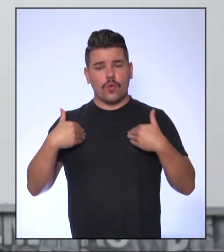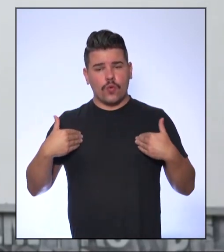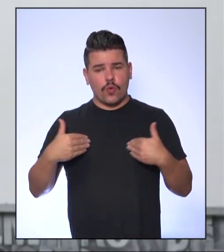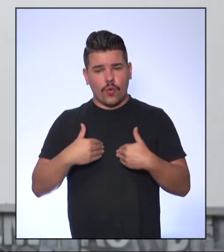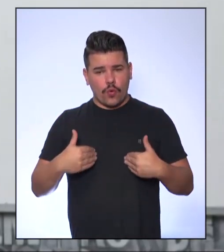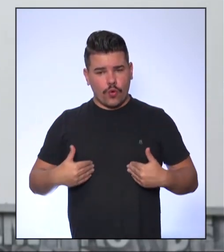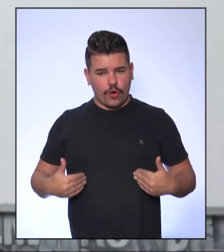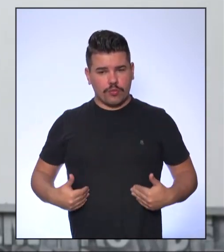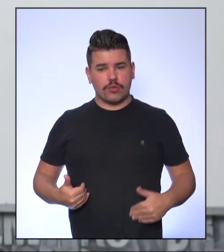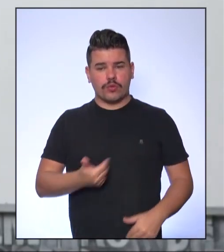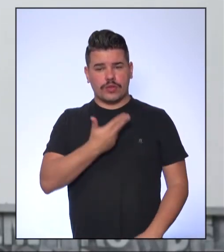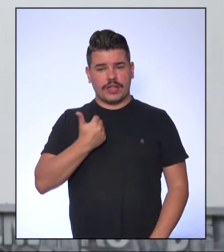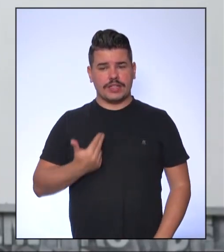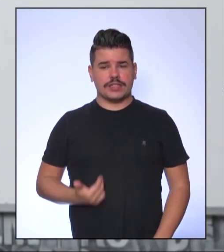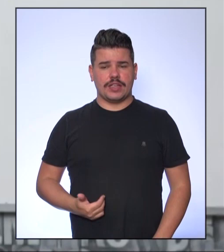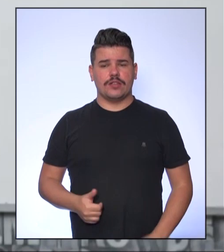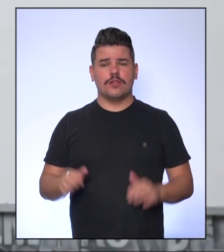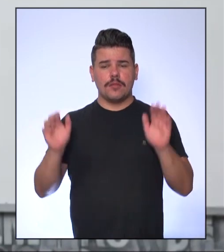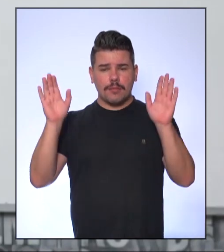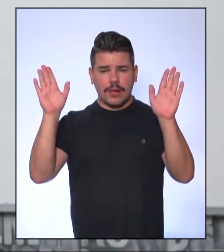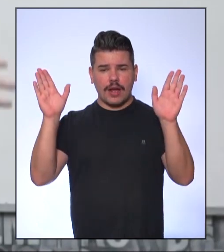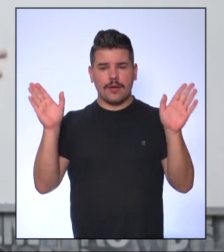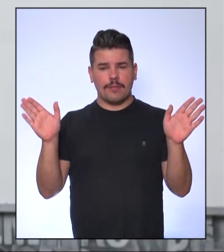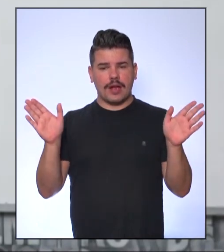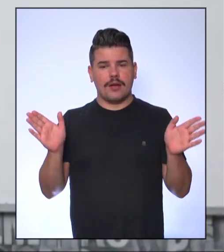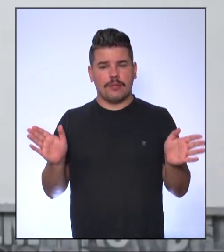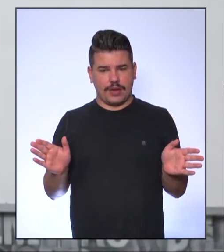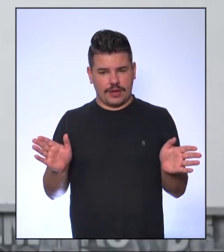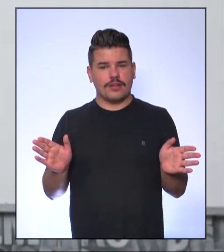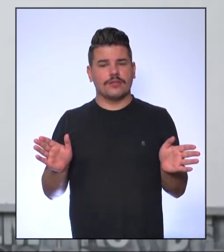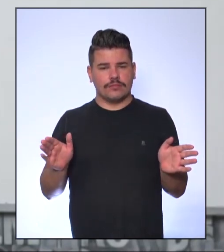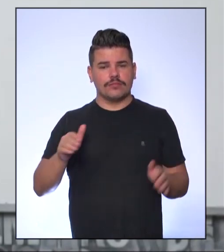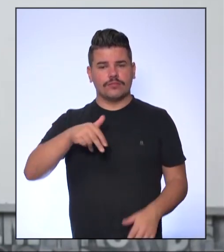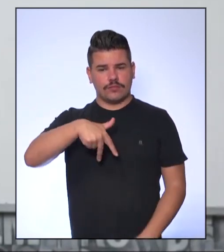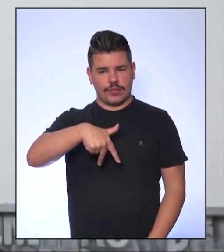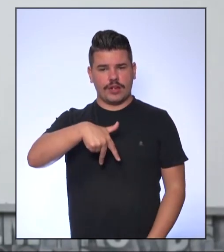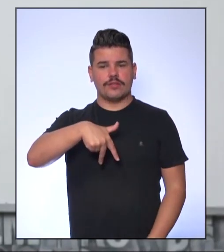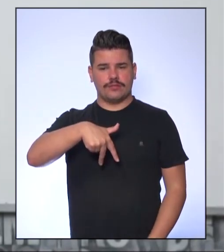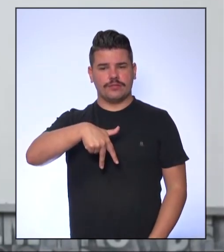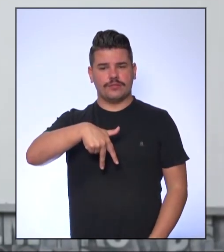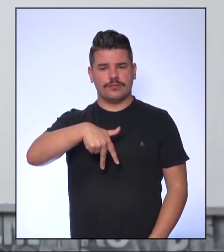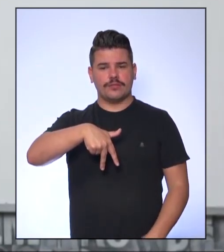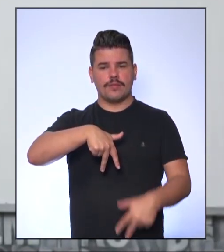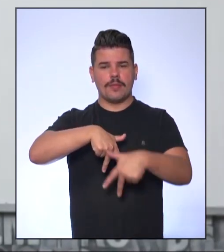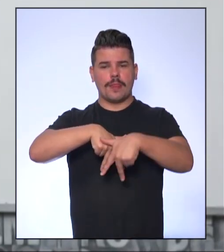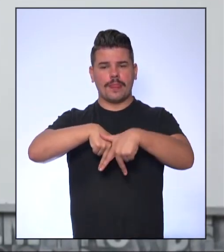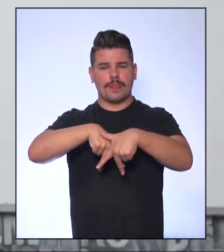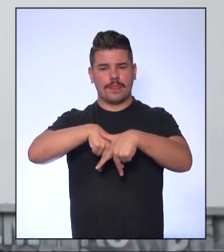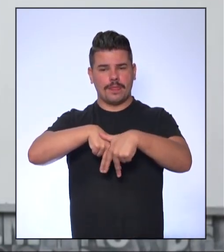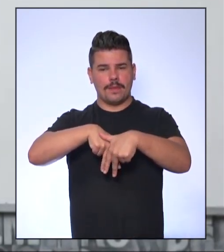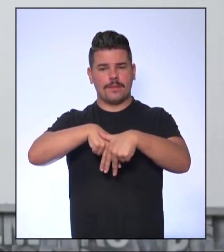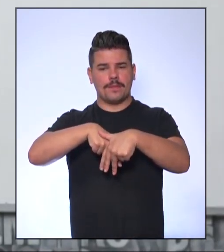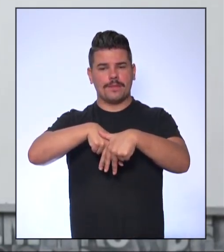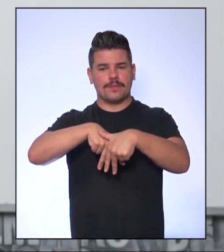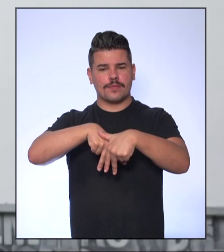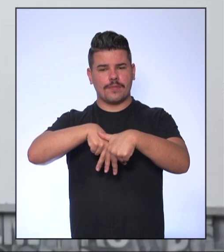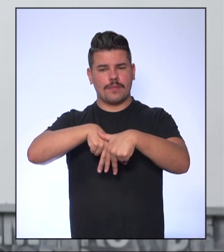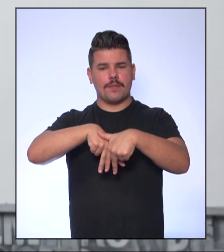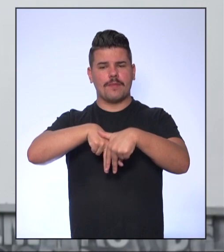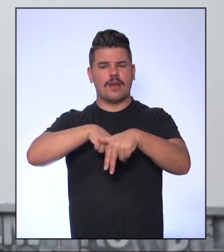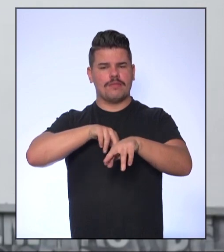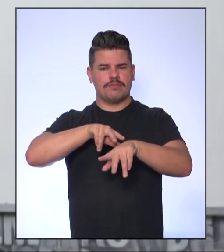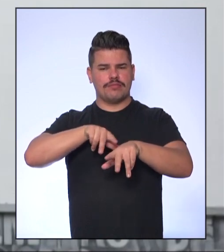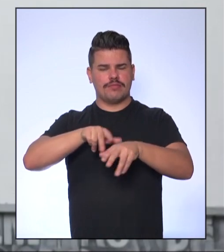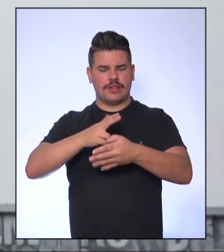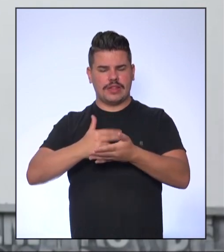pensar o estudo científico, o homem vitruviano, né? Cai em muitas provas na parte de história, na parte de literatura, na parte de